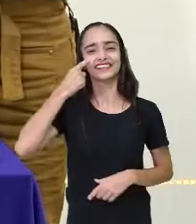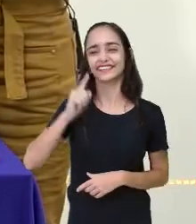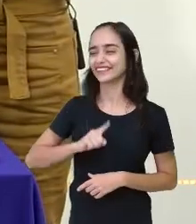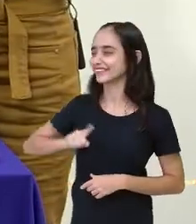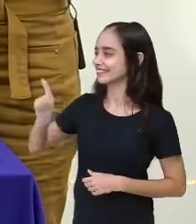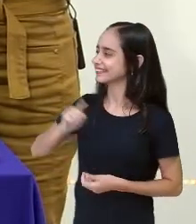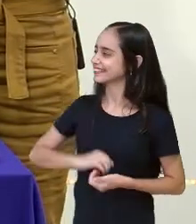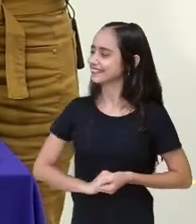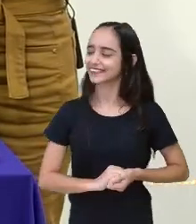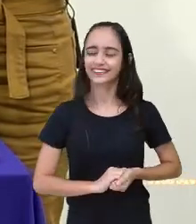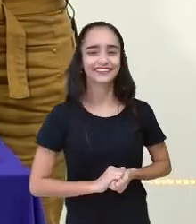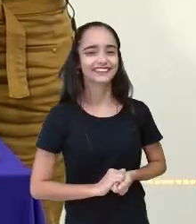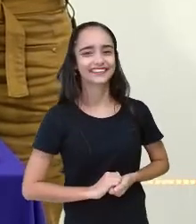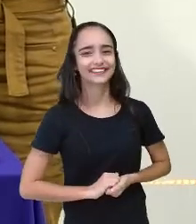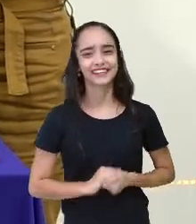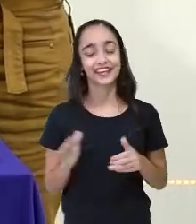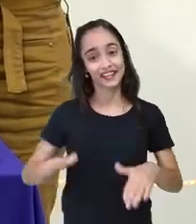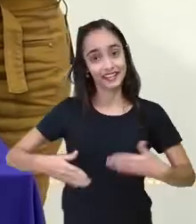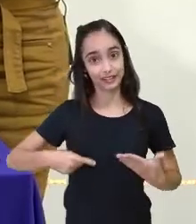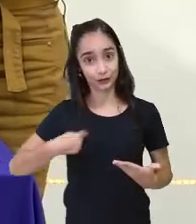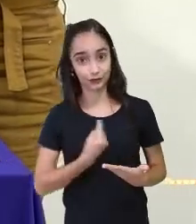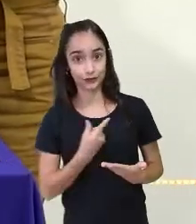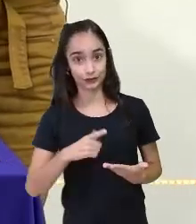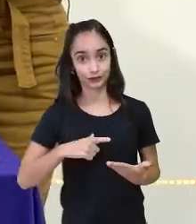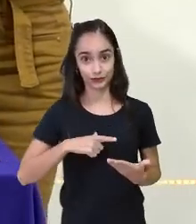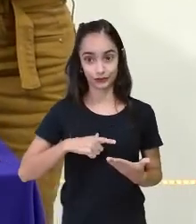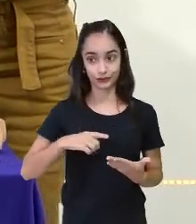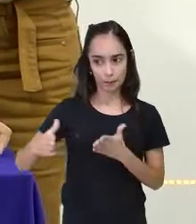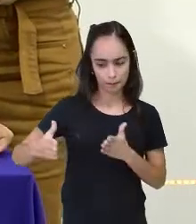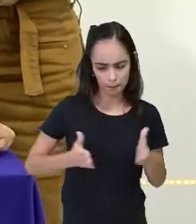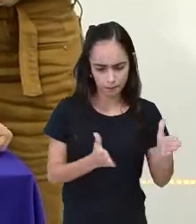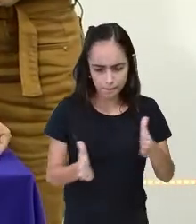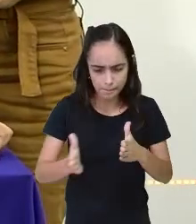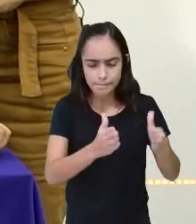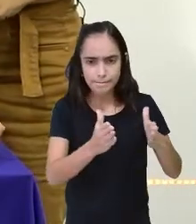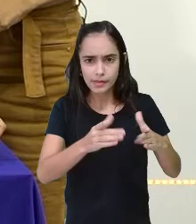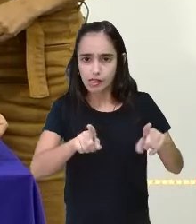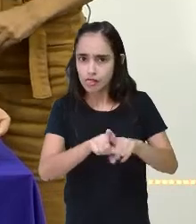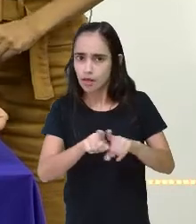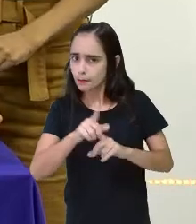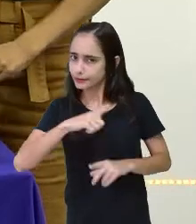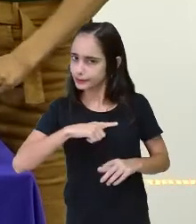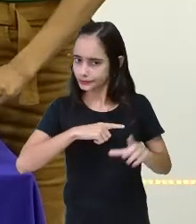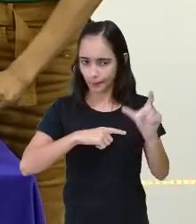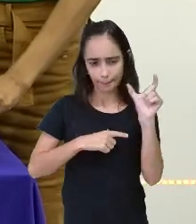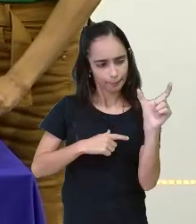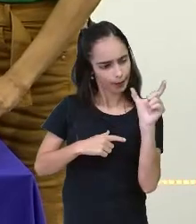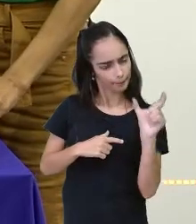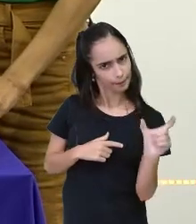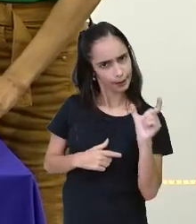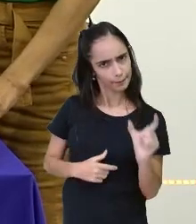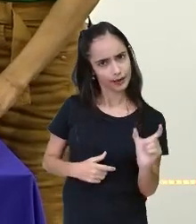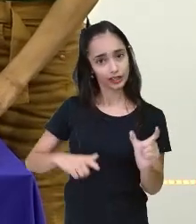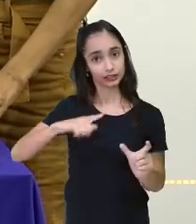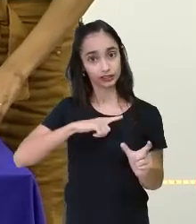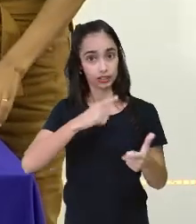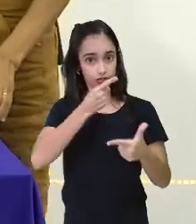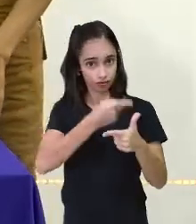na trilha. Nós temos aqui a trilha, nós temos as cartinhas, as divisões aqui, tá